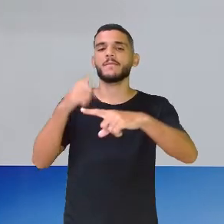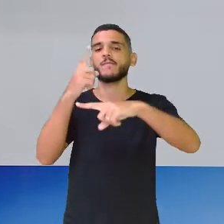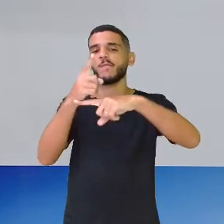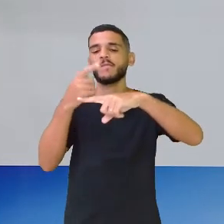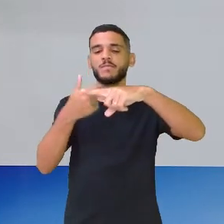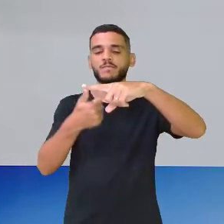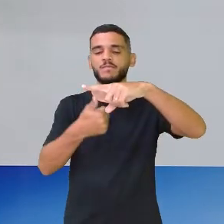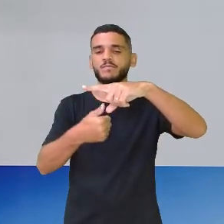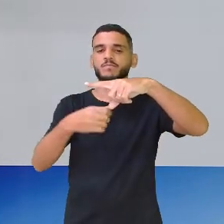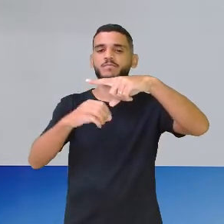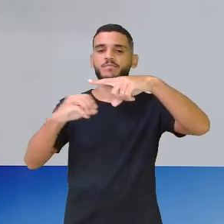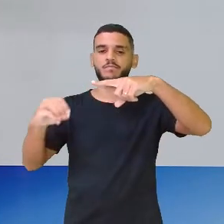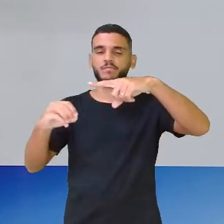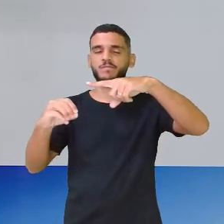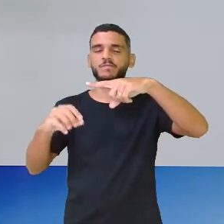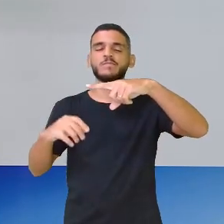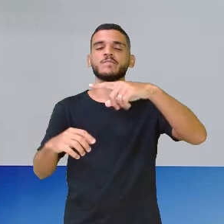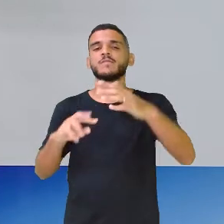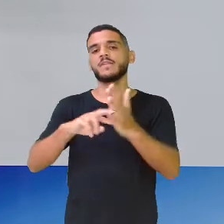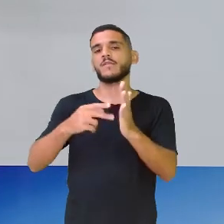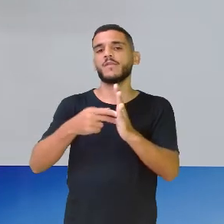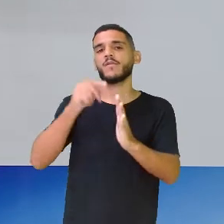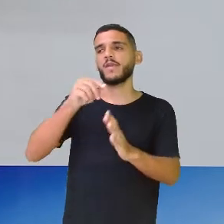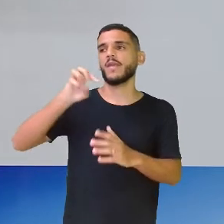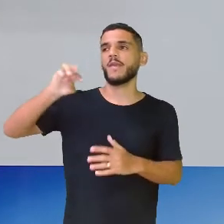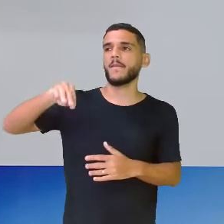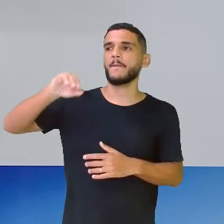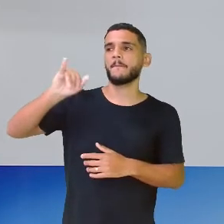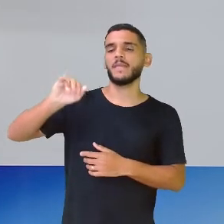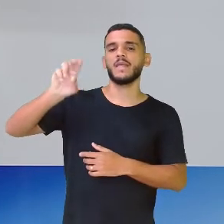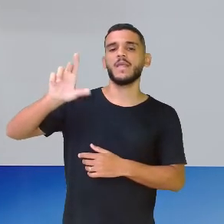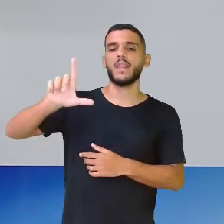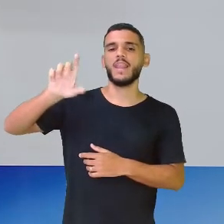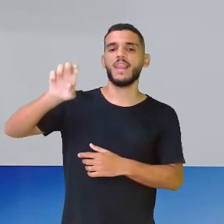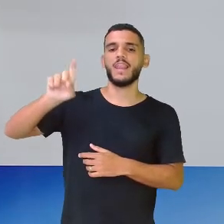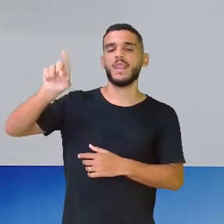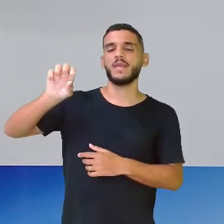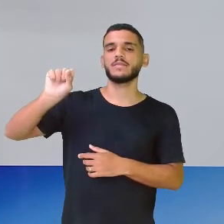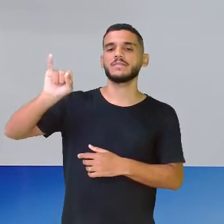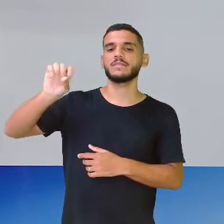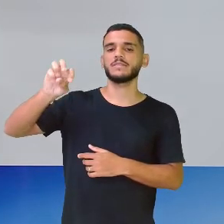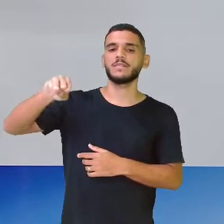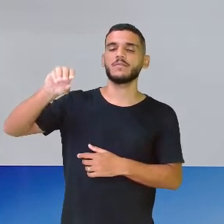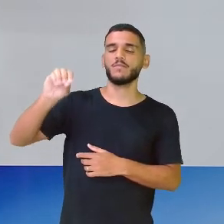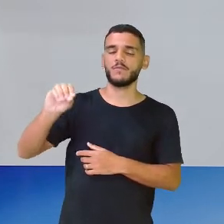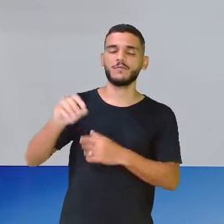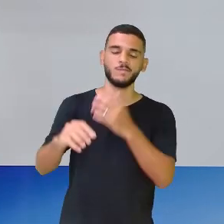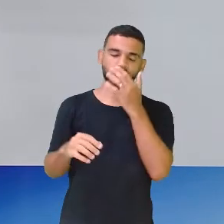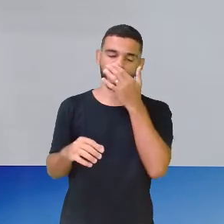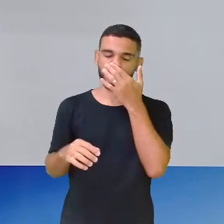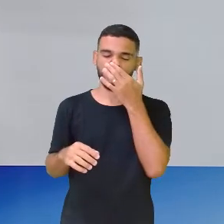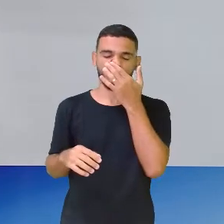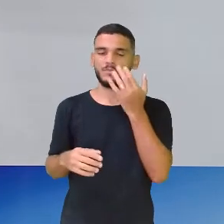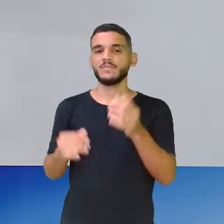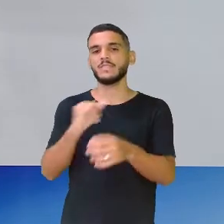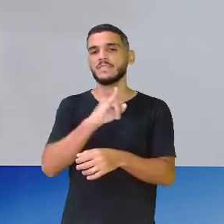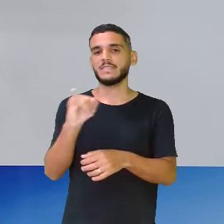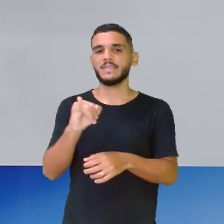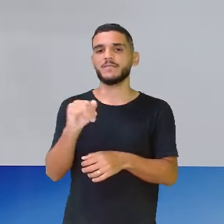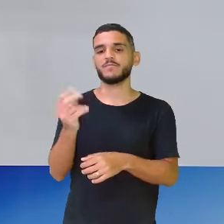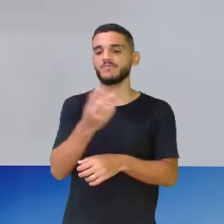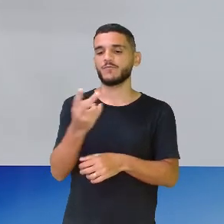então são esses milésimos que definem quem ganha ou quem vai ser o campeão no caso da